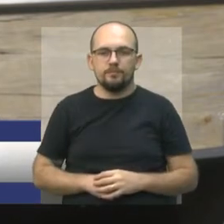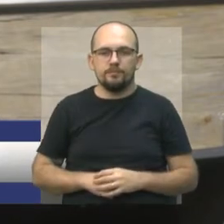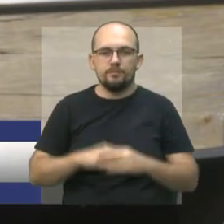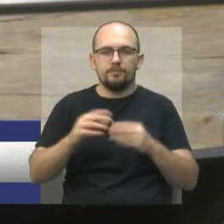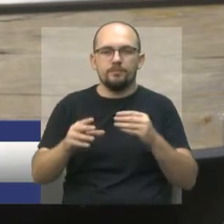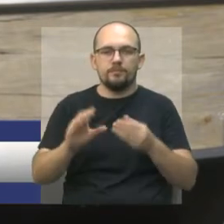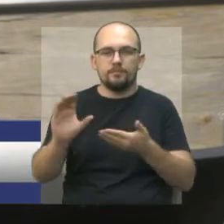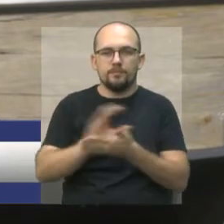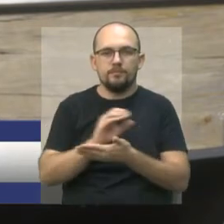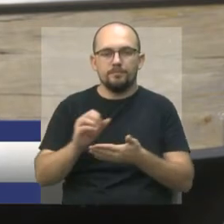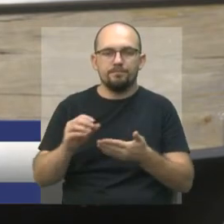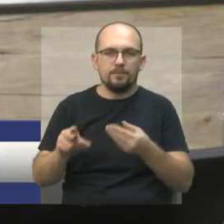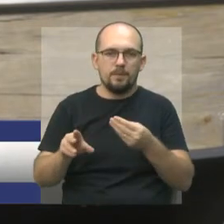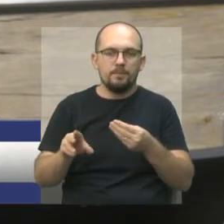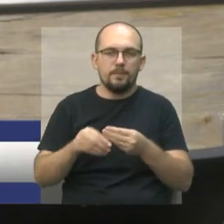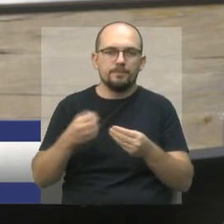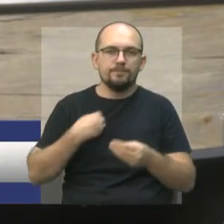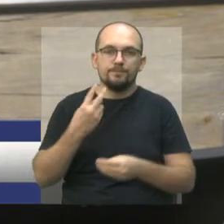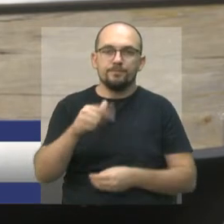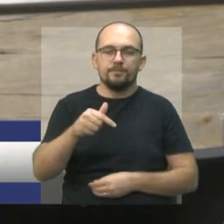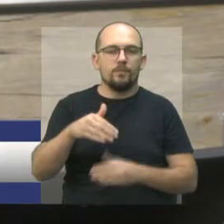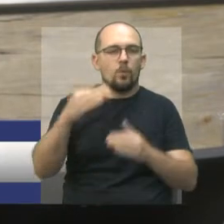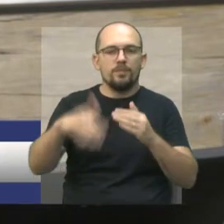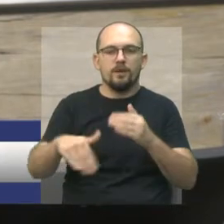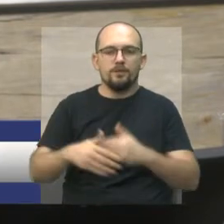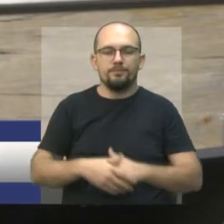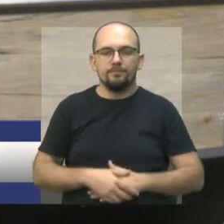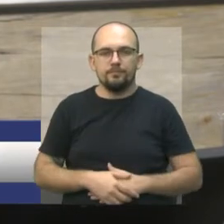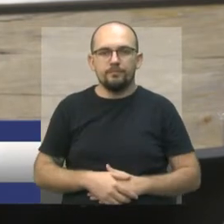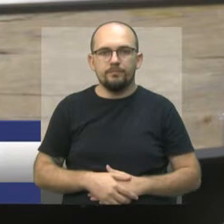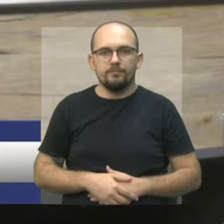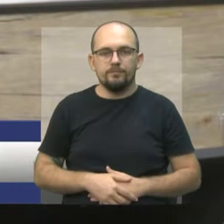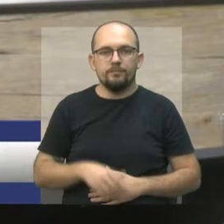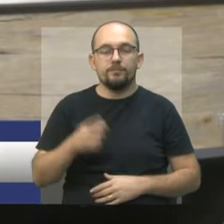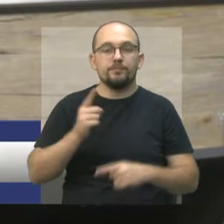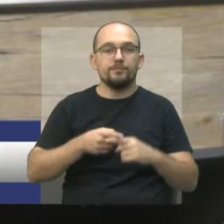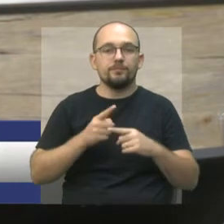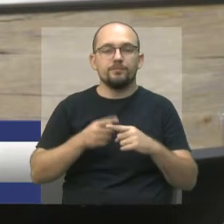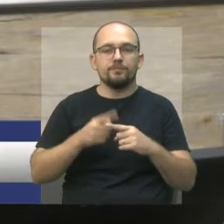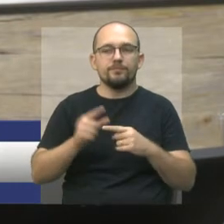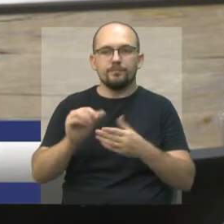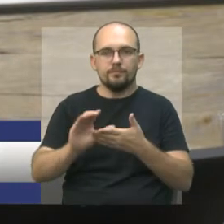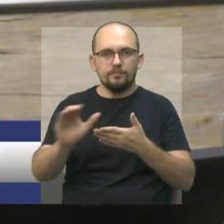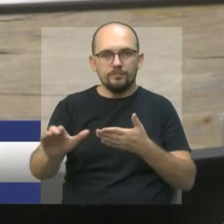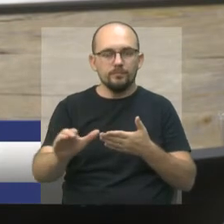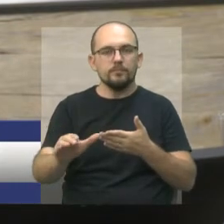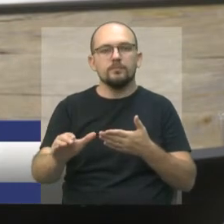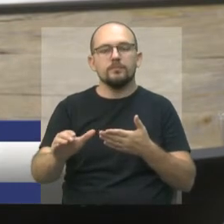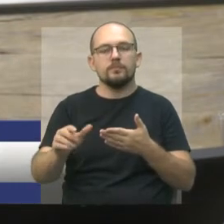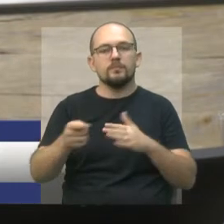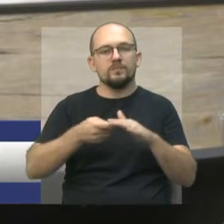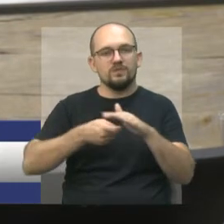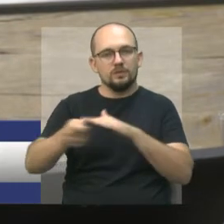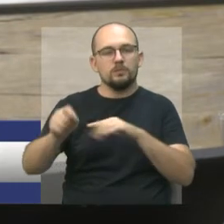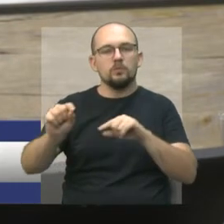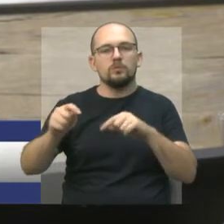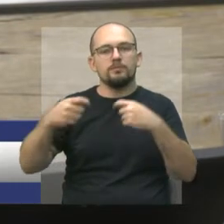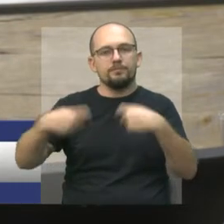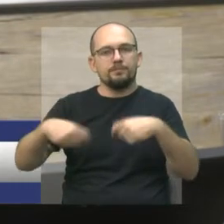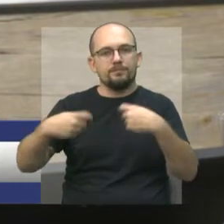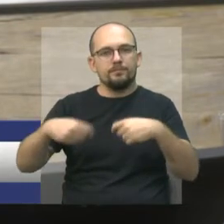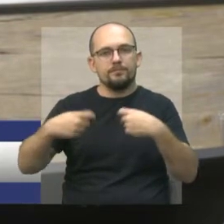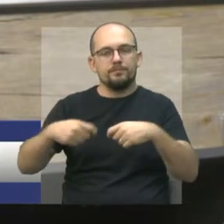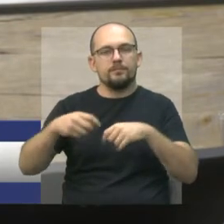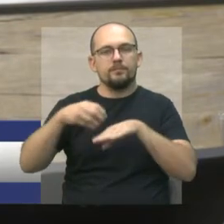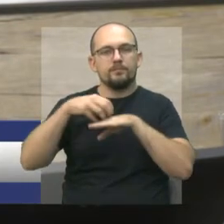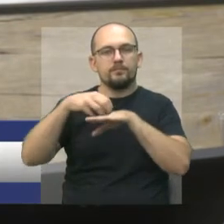Emenda 27, contrário. Vez que a destinação de recursos à promoção dos investimentos necessários para estabelecer